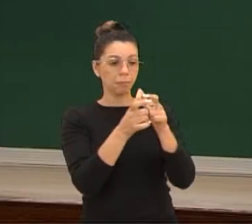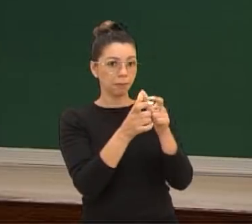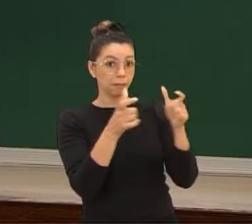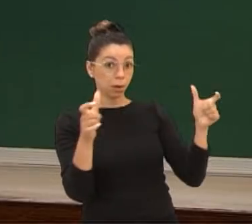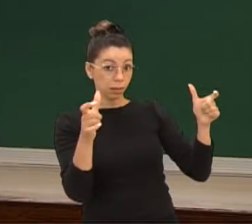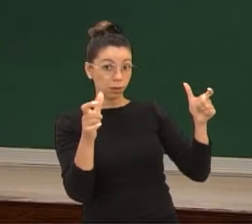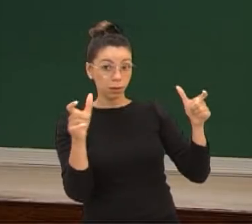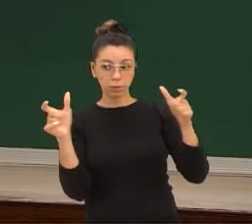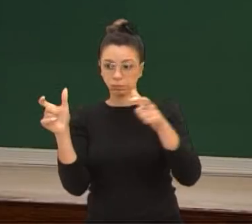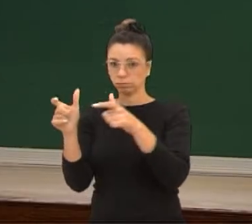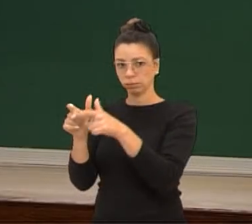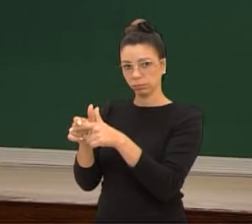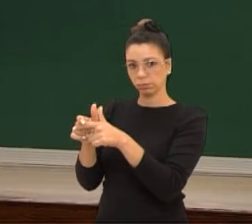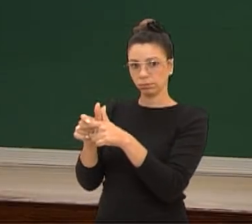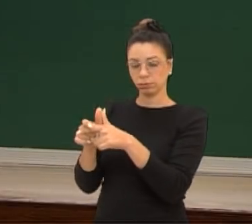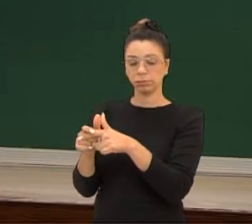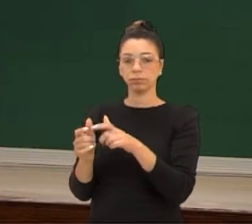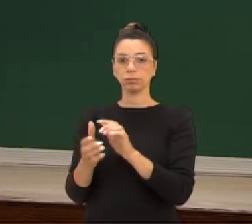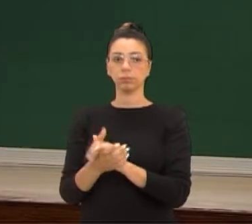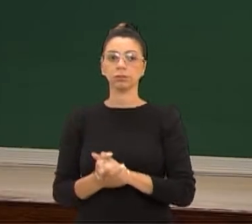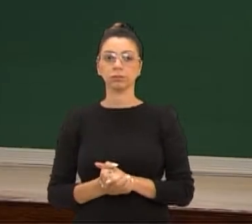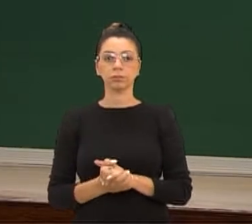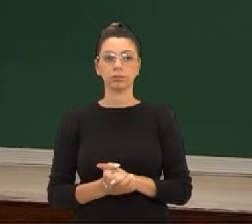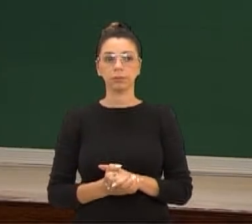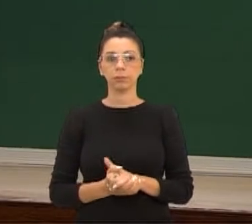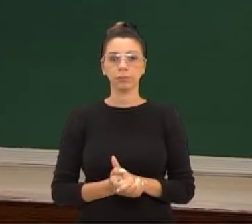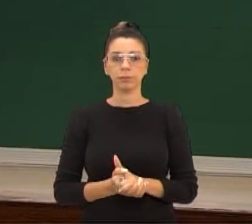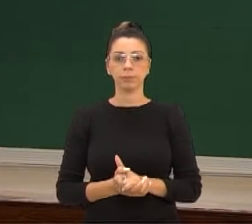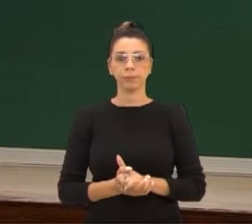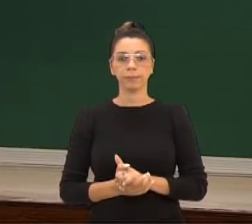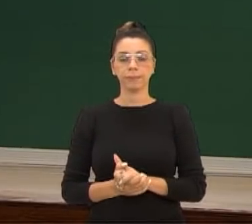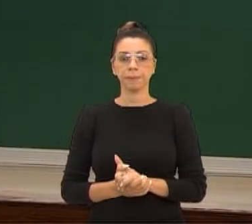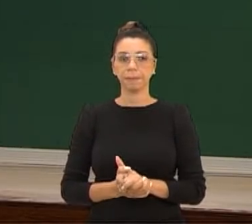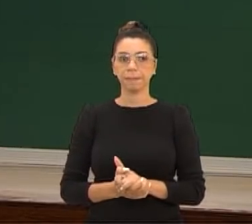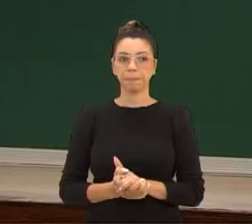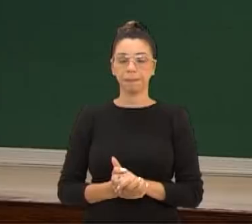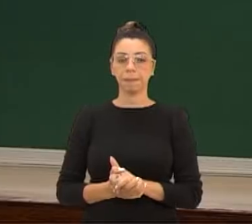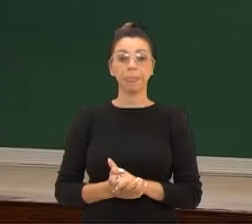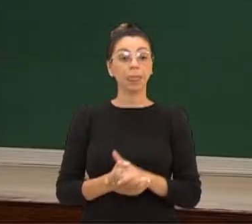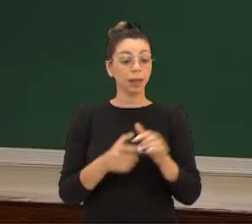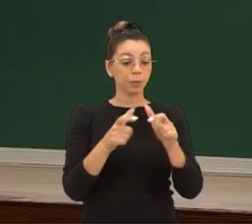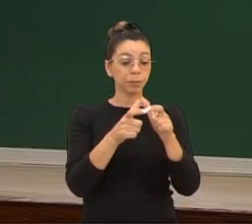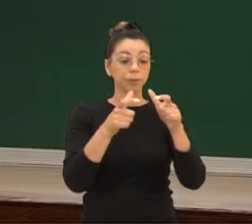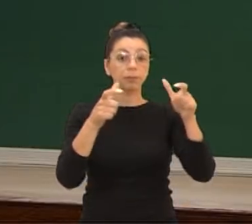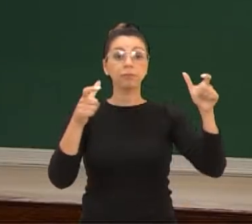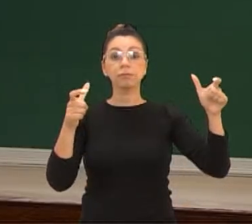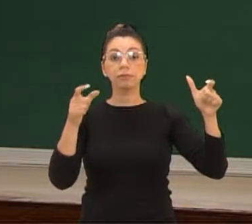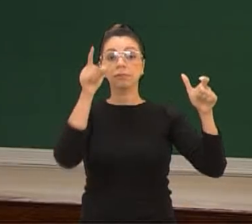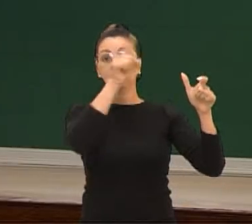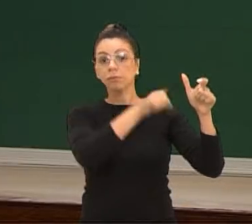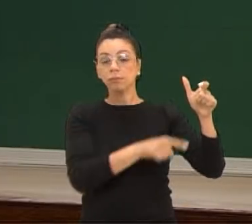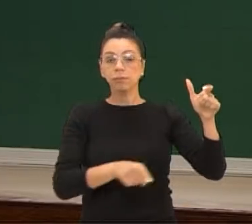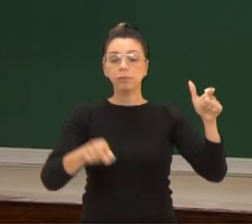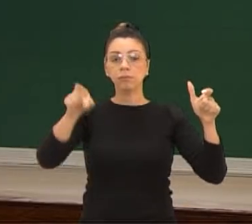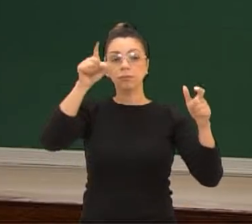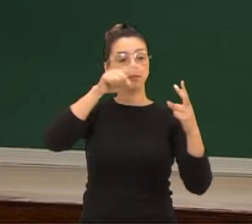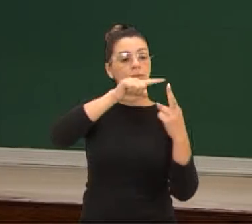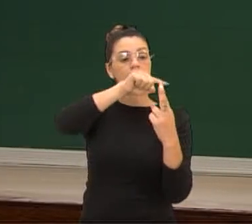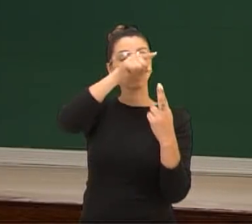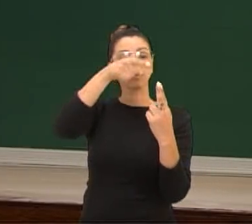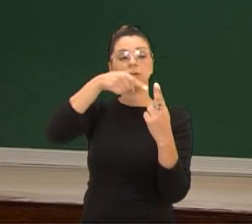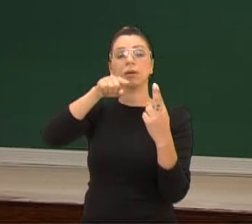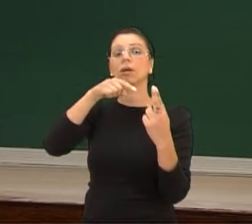menor circunferência. Então, nós vamos fazer bem passo a passo. Da maior circunferência, o meu raio, ele